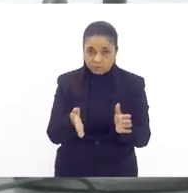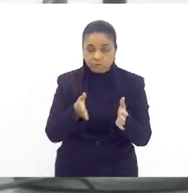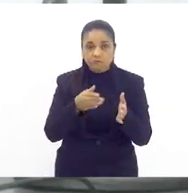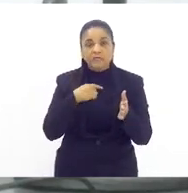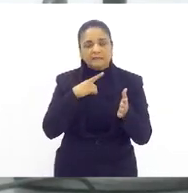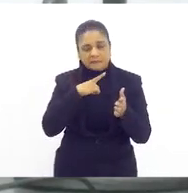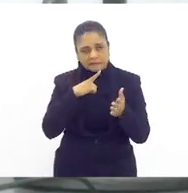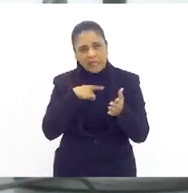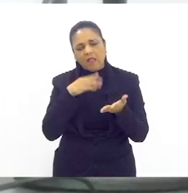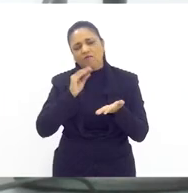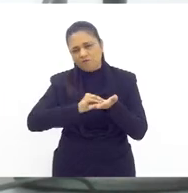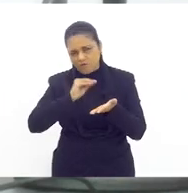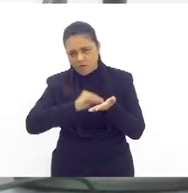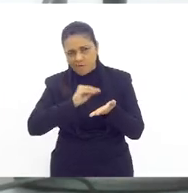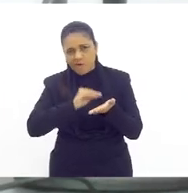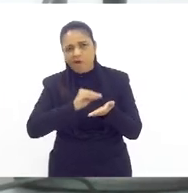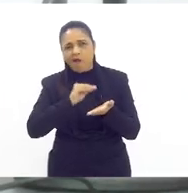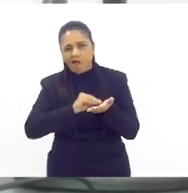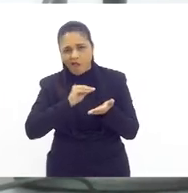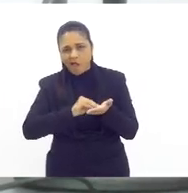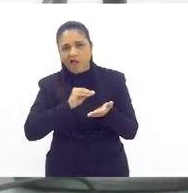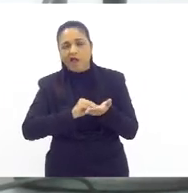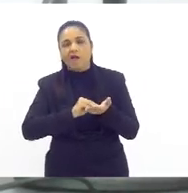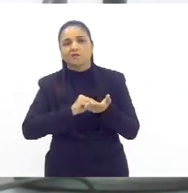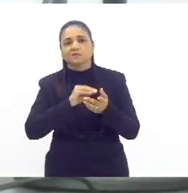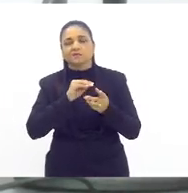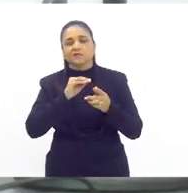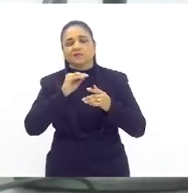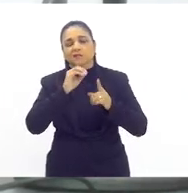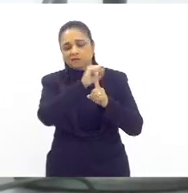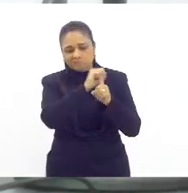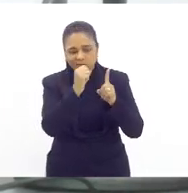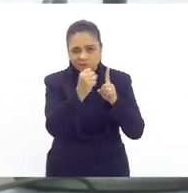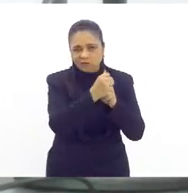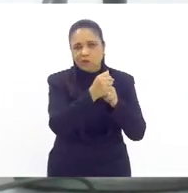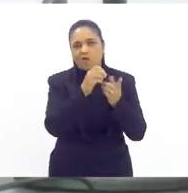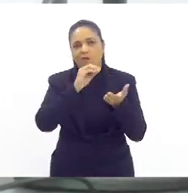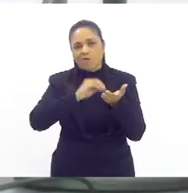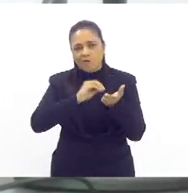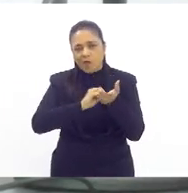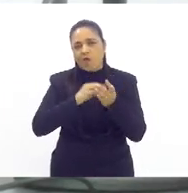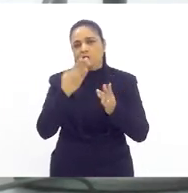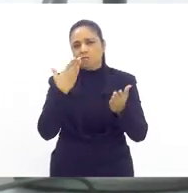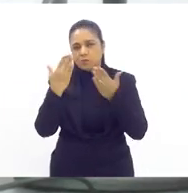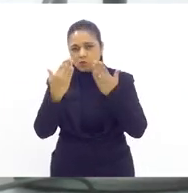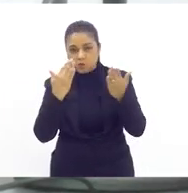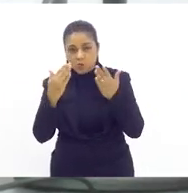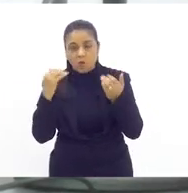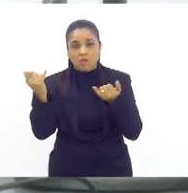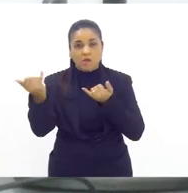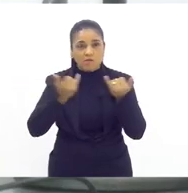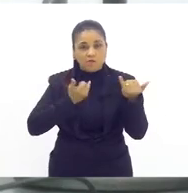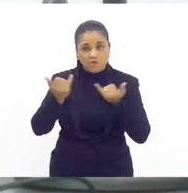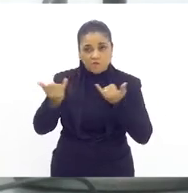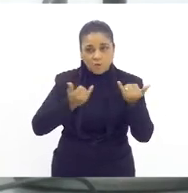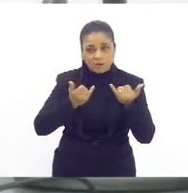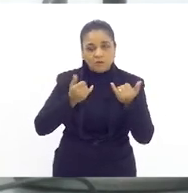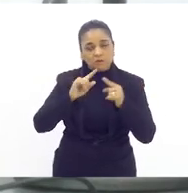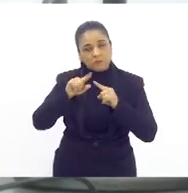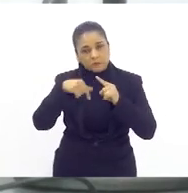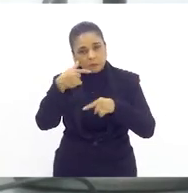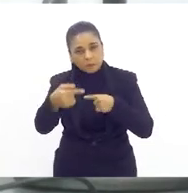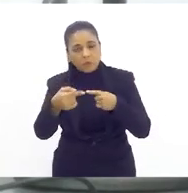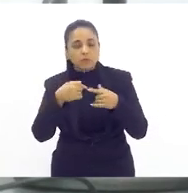carências reais de assistentes sociais psicólogos segundo informações que a gente obteve depois de algum tempo